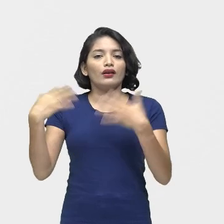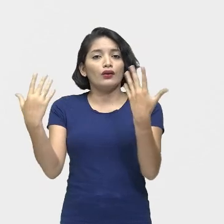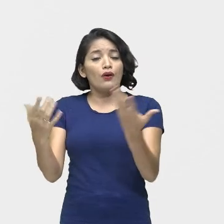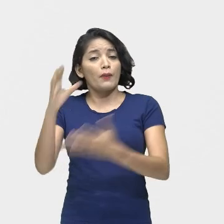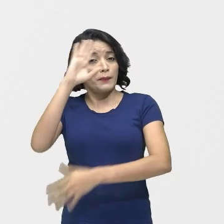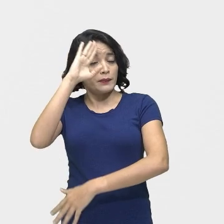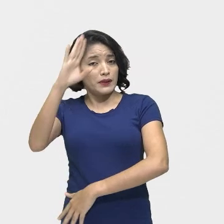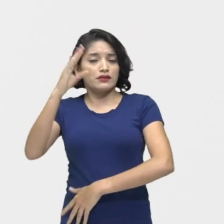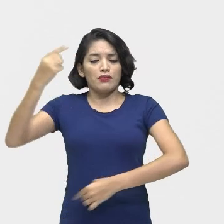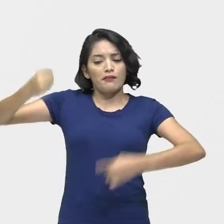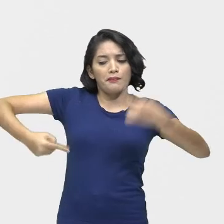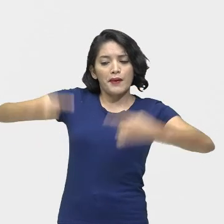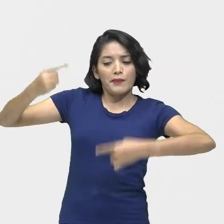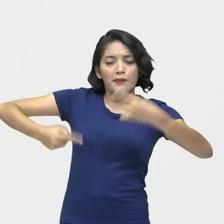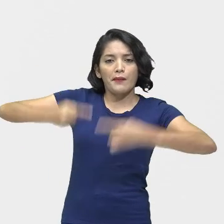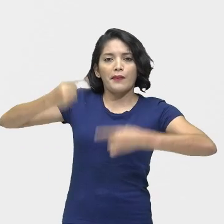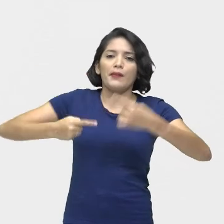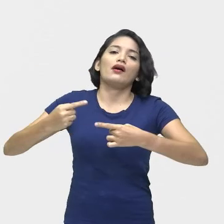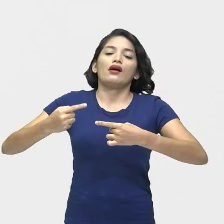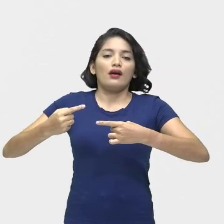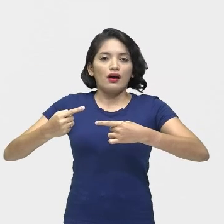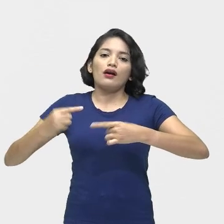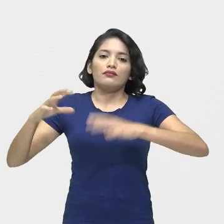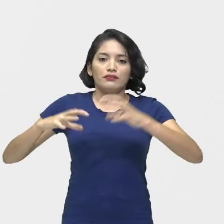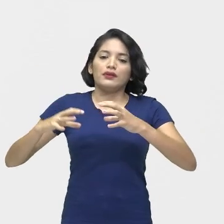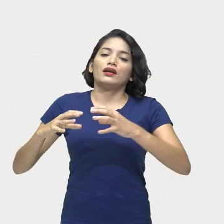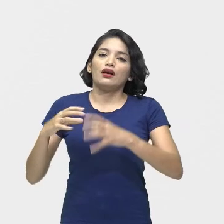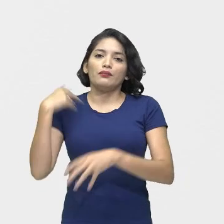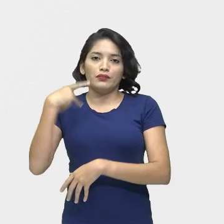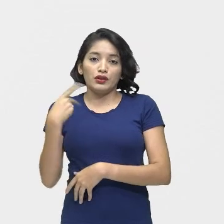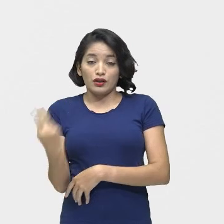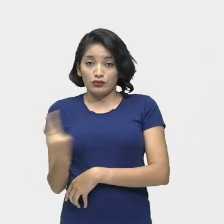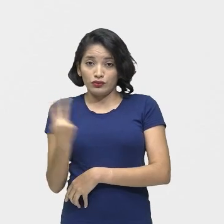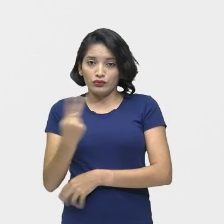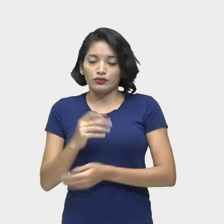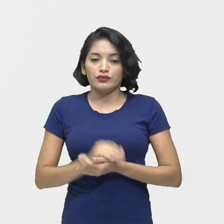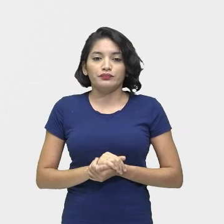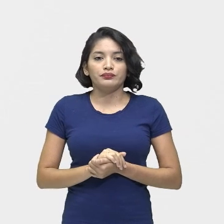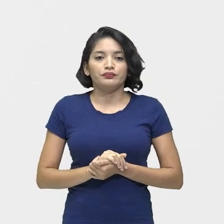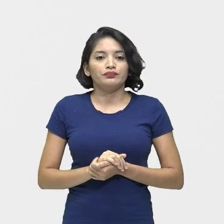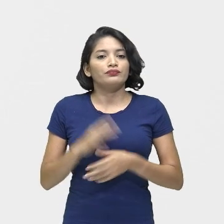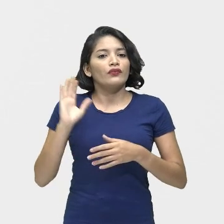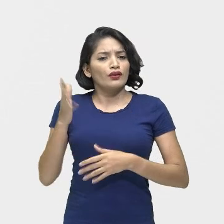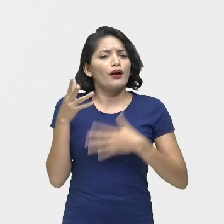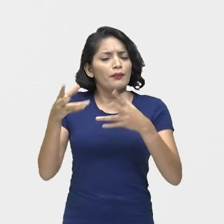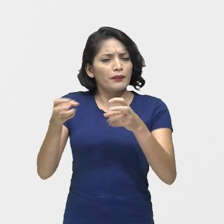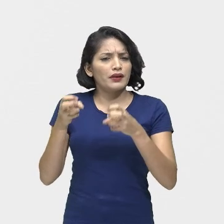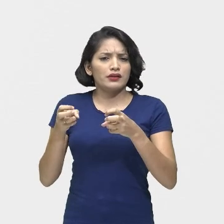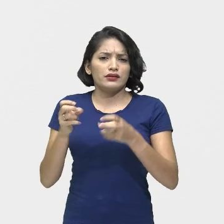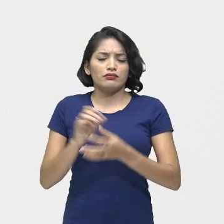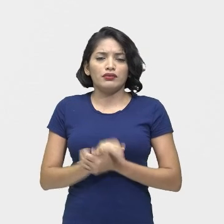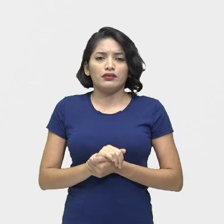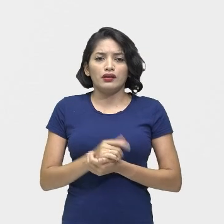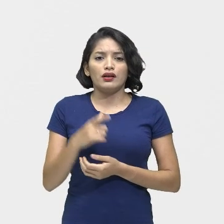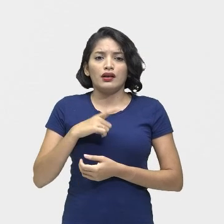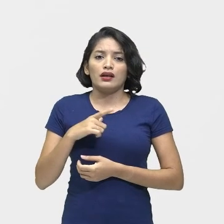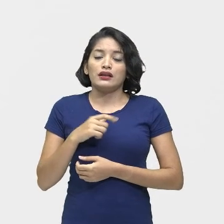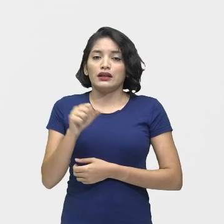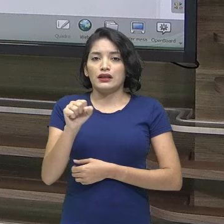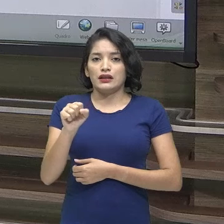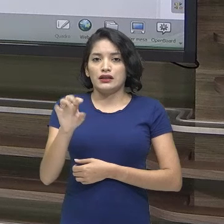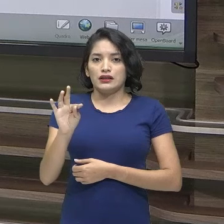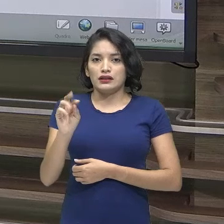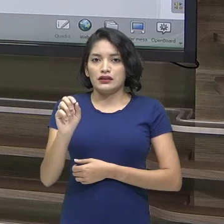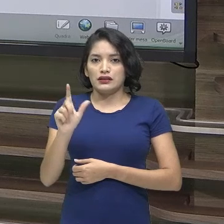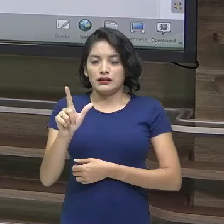principal divergência política dos dois. Então, como vocês já podem observar de antemão, eu vou ter Stalin e